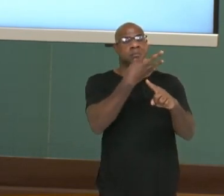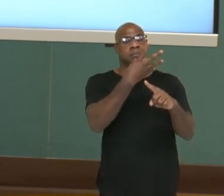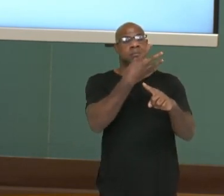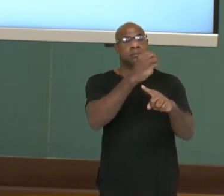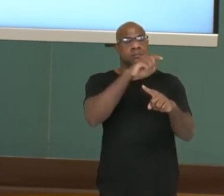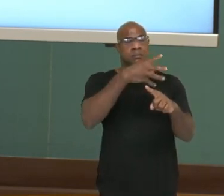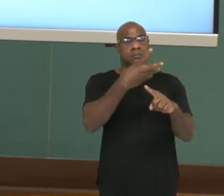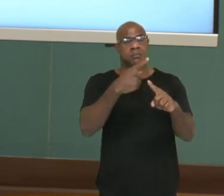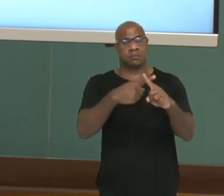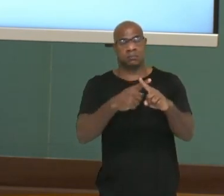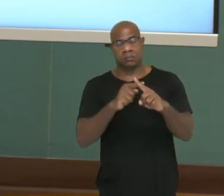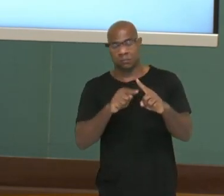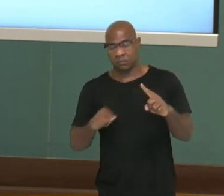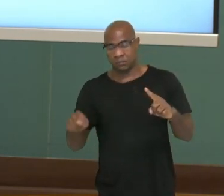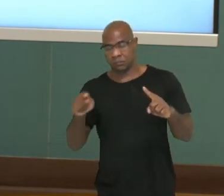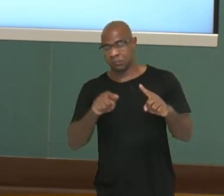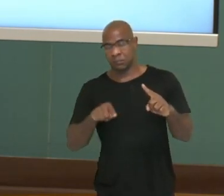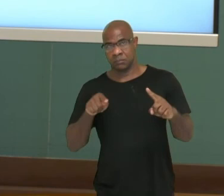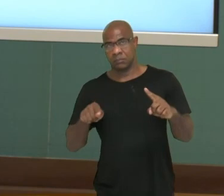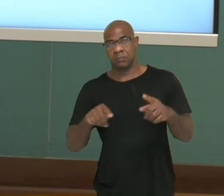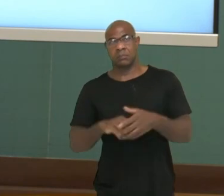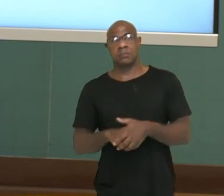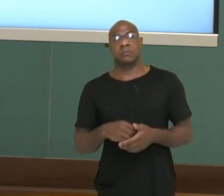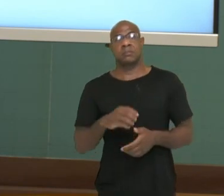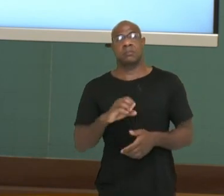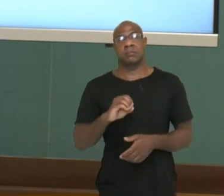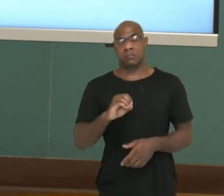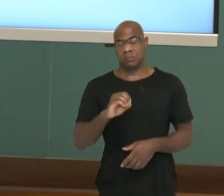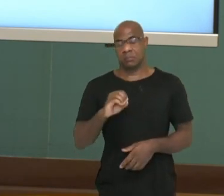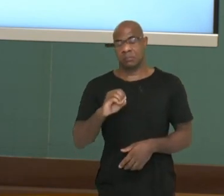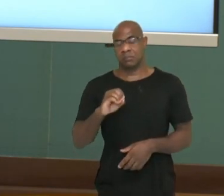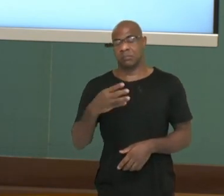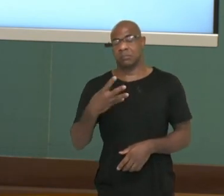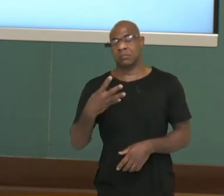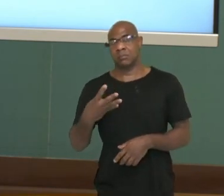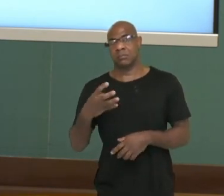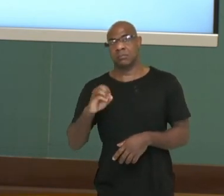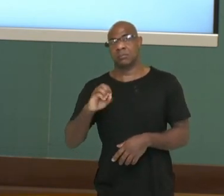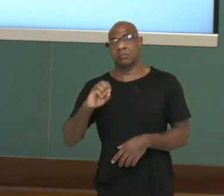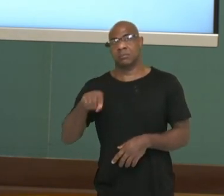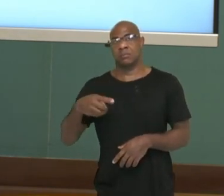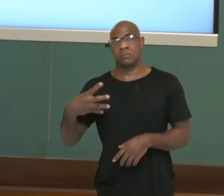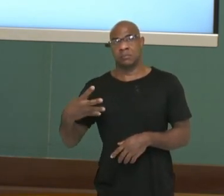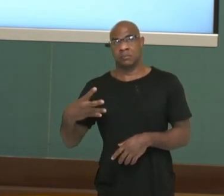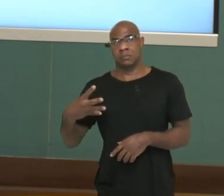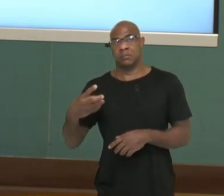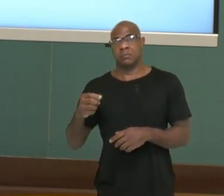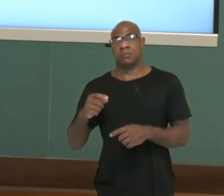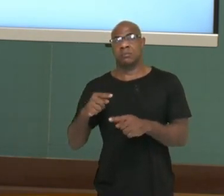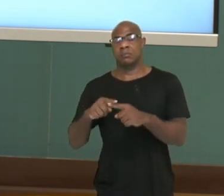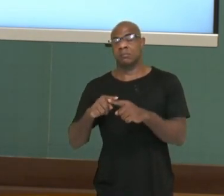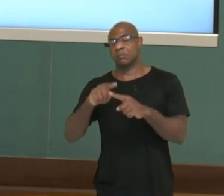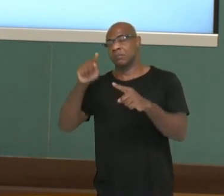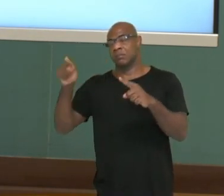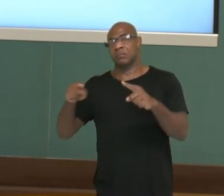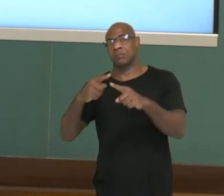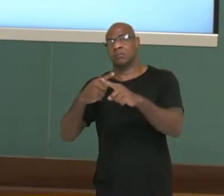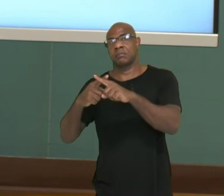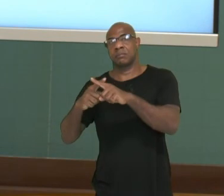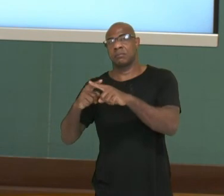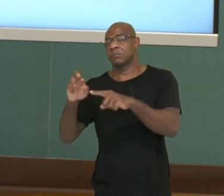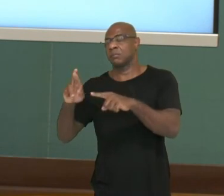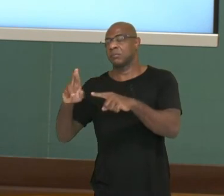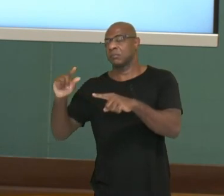Rzinho. Então, vai ficar 0,4 vezes 1 vezes Rzinho. Distributiva, tá, gente? Então, isso é igual a